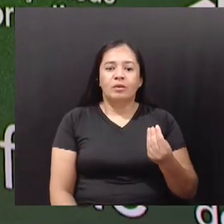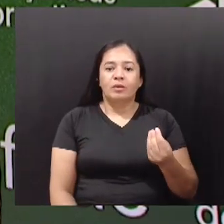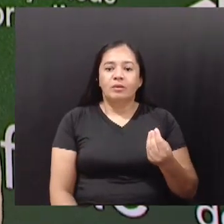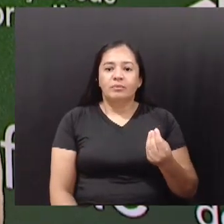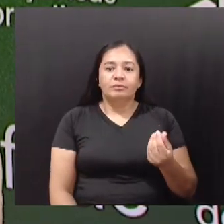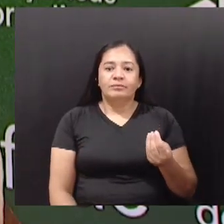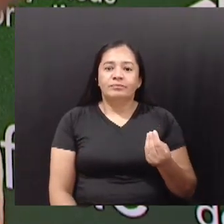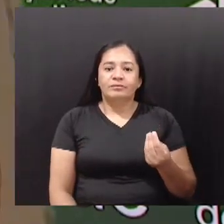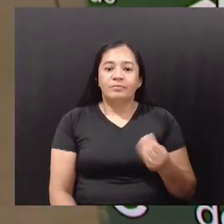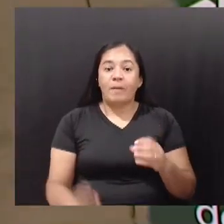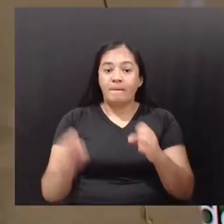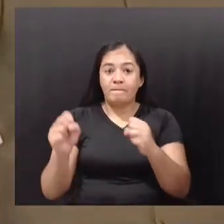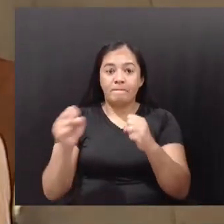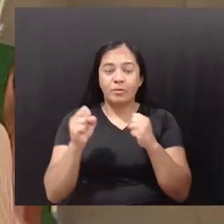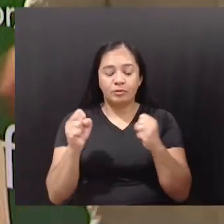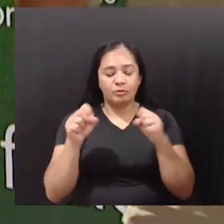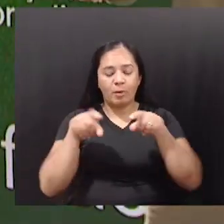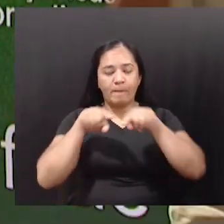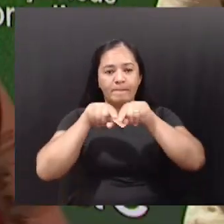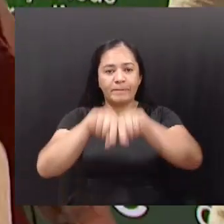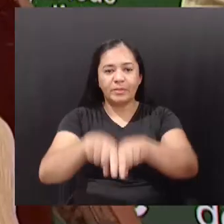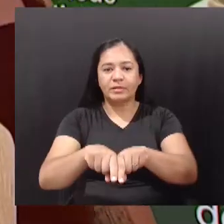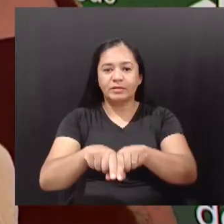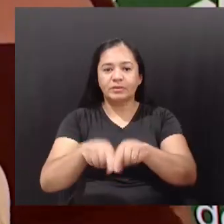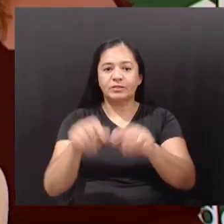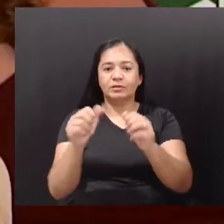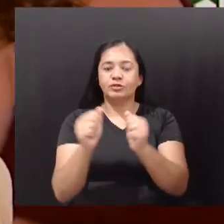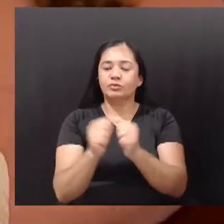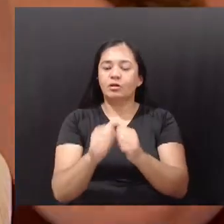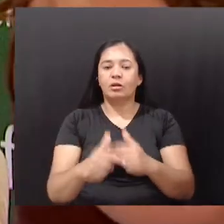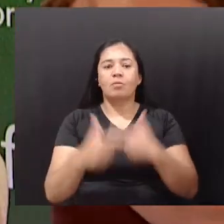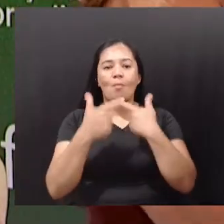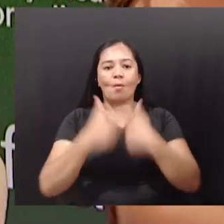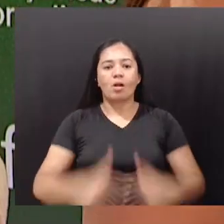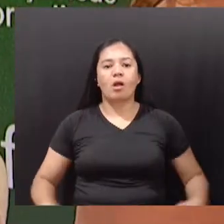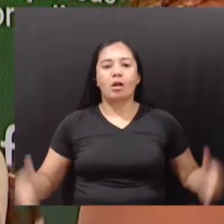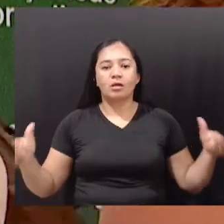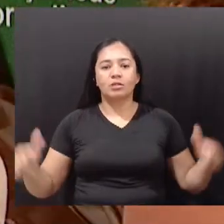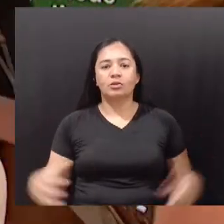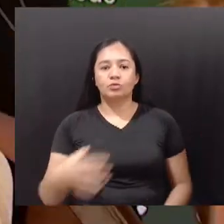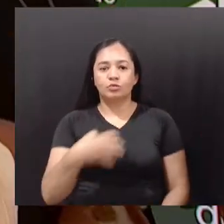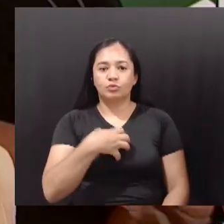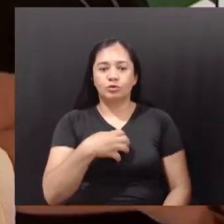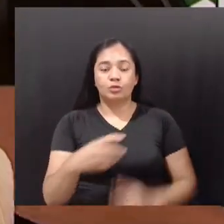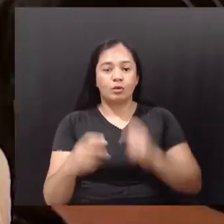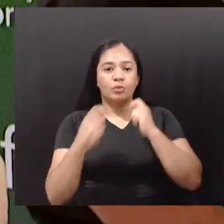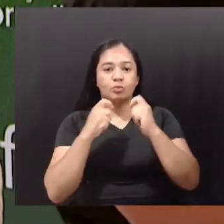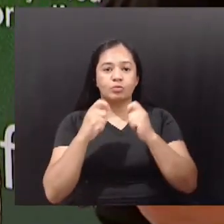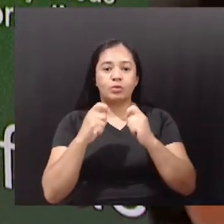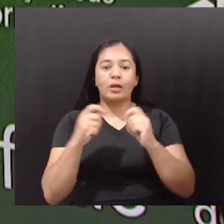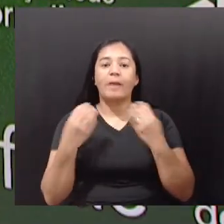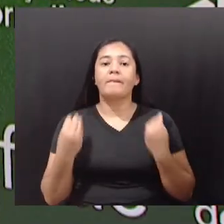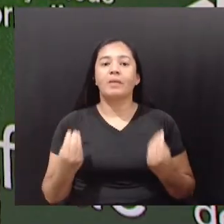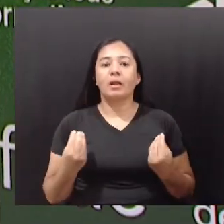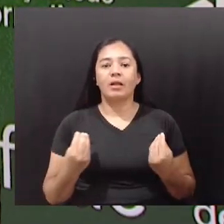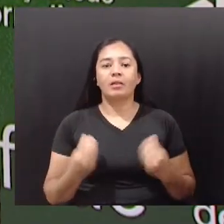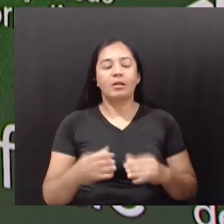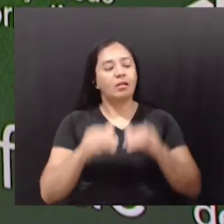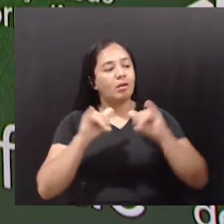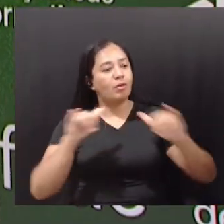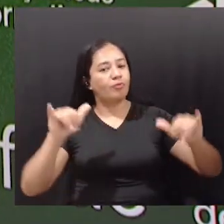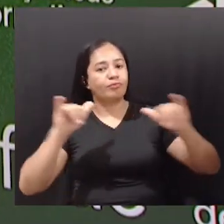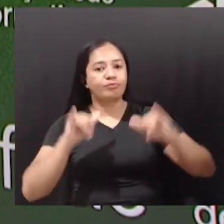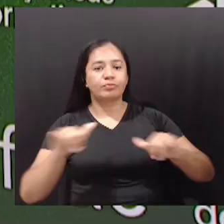potente parceiro com a sua neutralidade, sua abordagem jornalística, para trazer à tona temas que